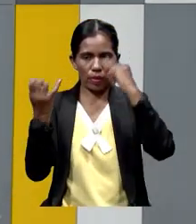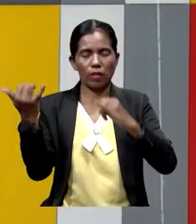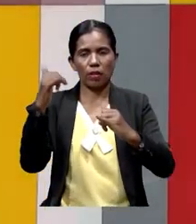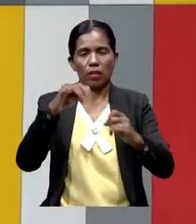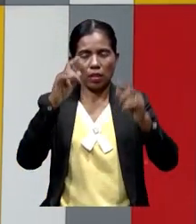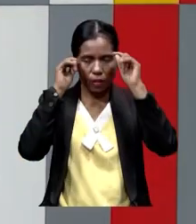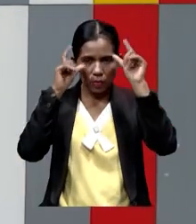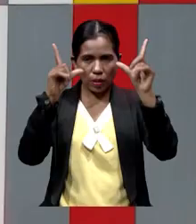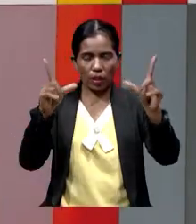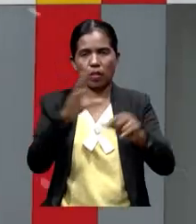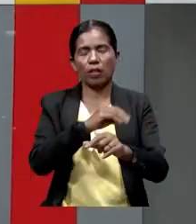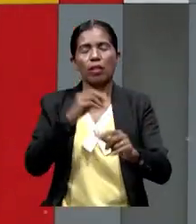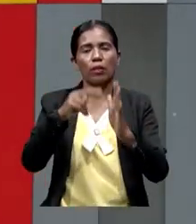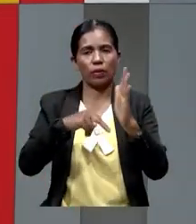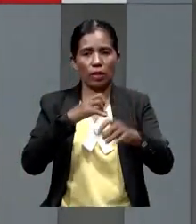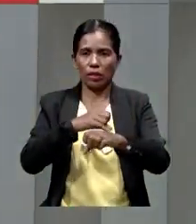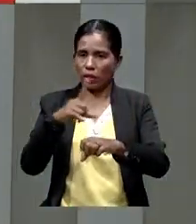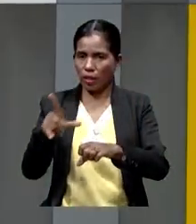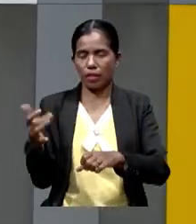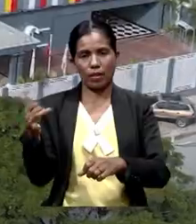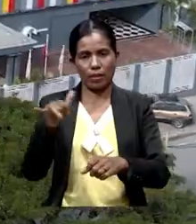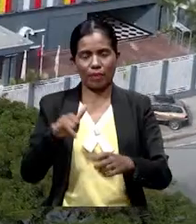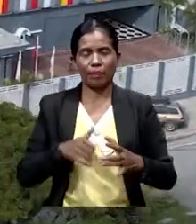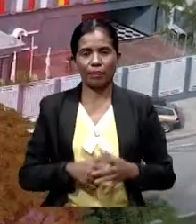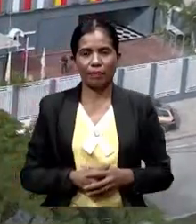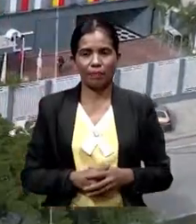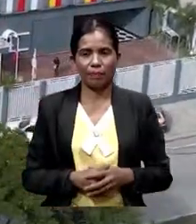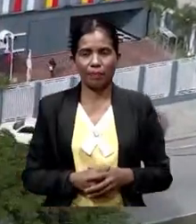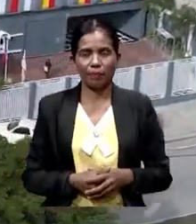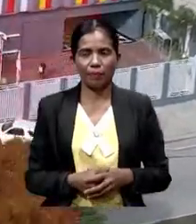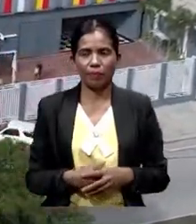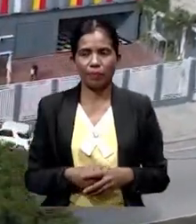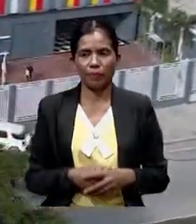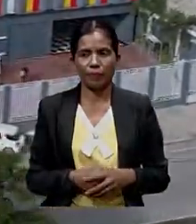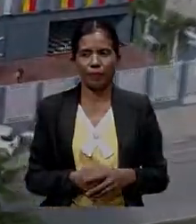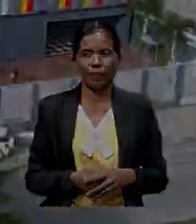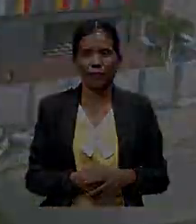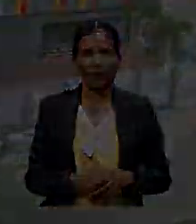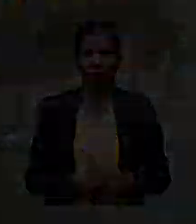Timor-Leste no Notícia Internacional Sira. Bem-vinda, Ximenes, Gemen.